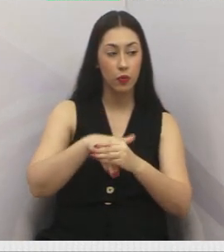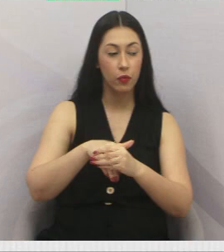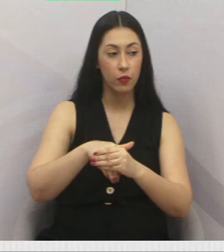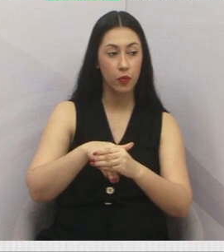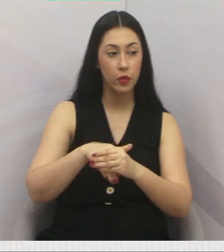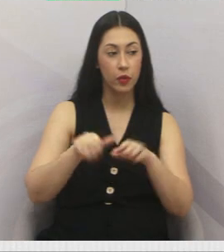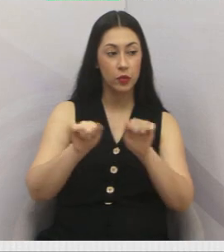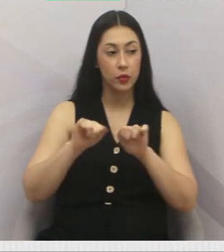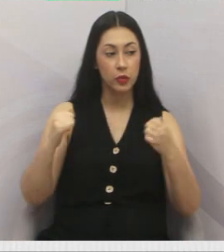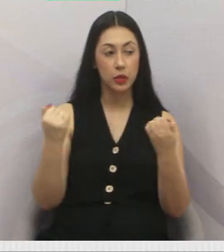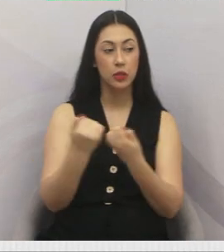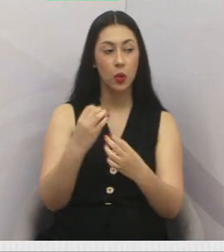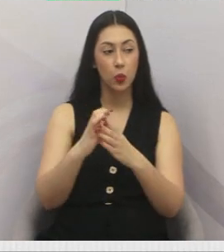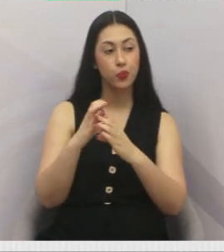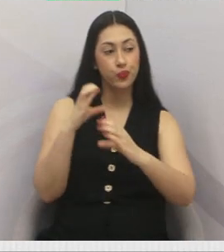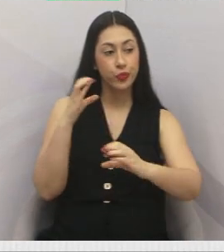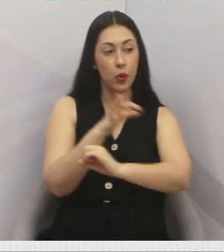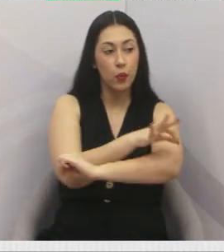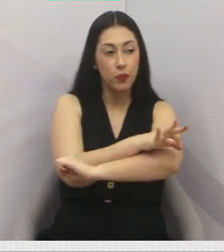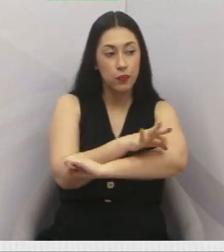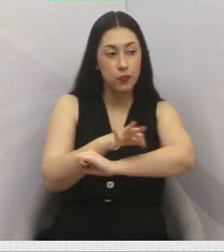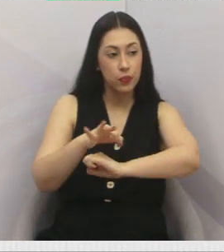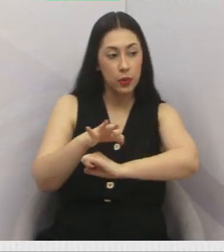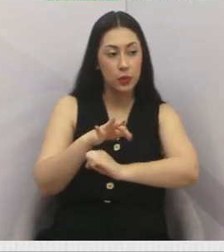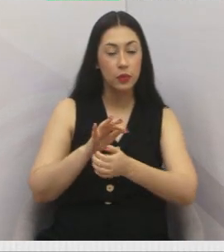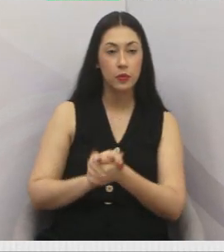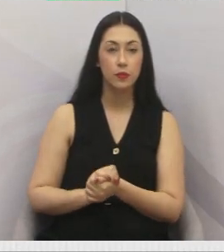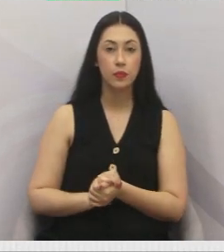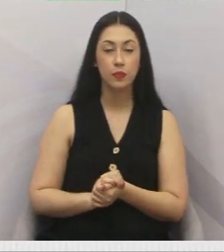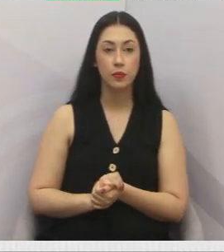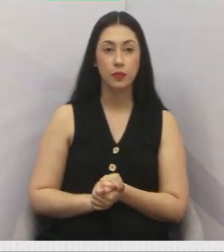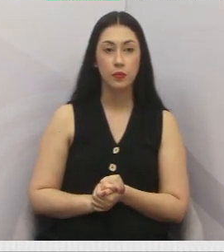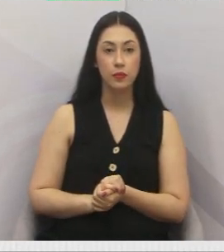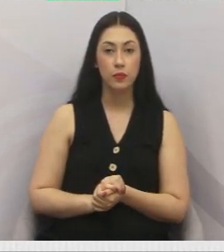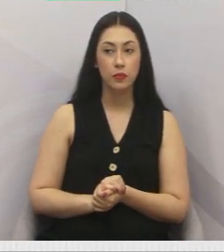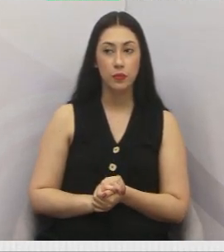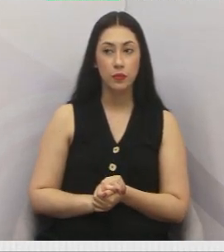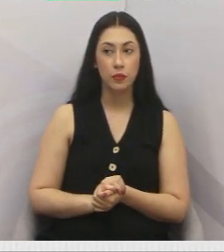voto para a Associação dos Engenheiros e Arquitetos, AEAJ. Próximo voto.